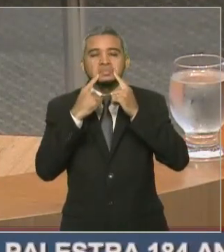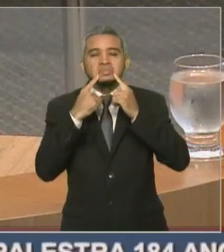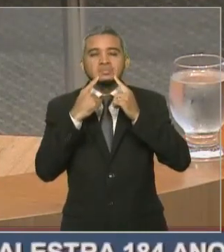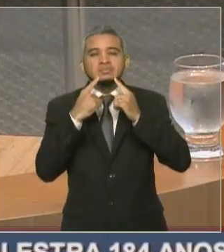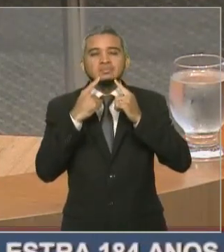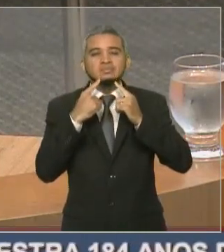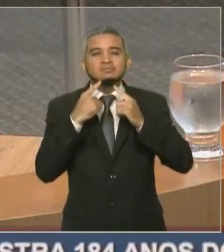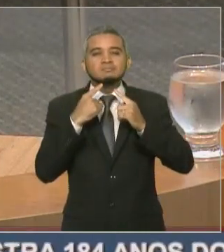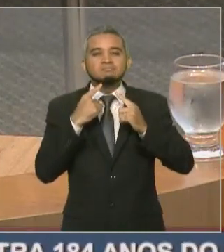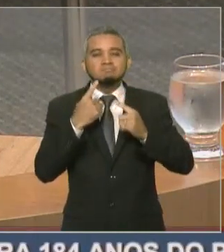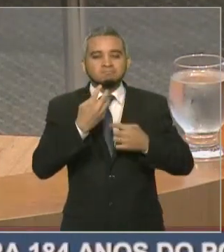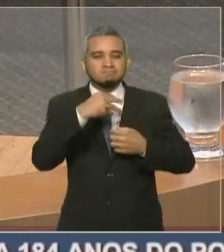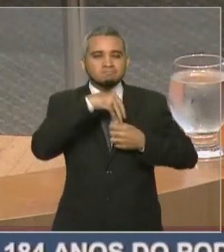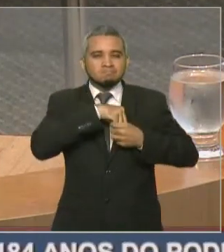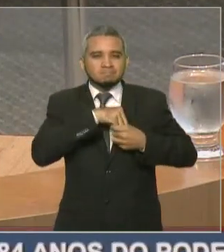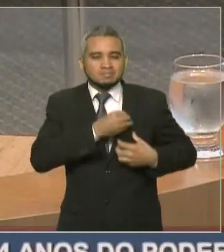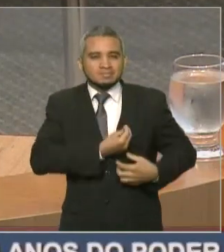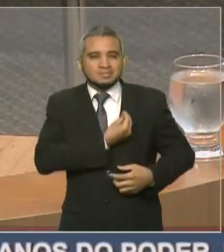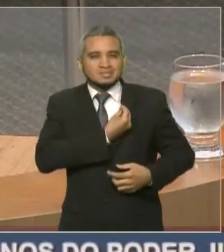chorando. Chorando de quê?